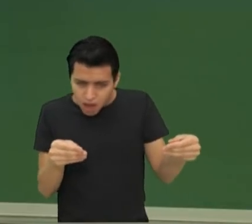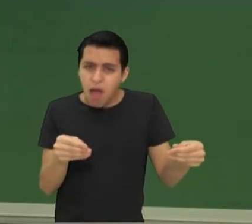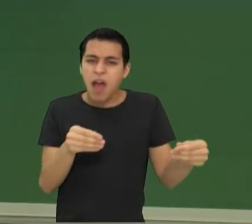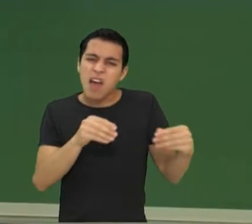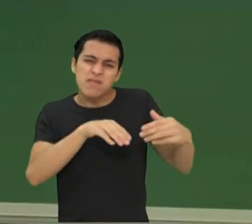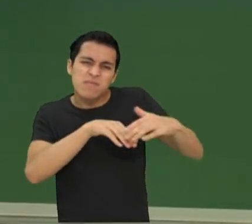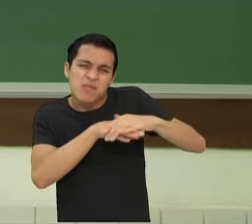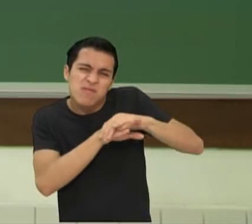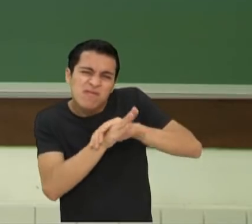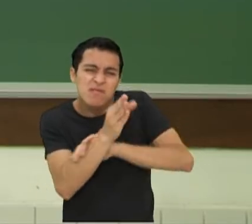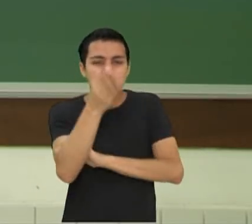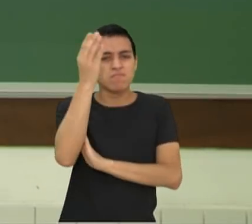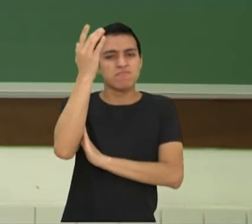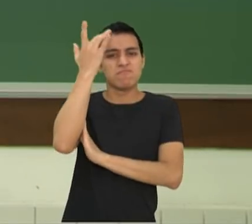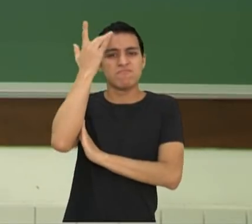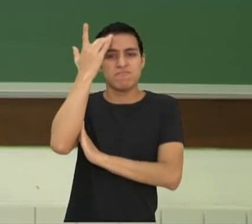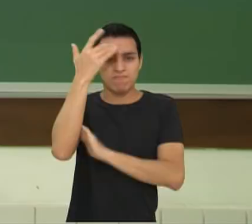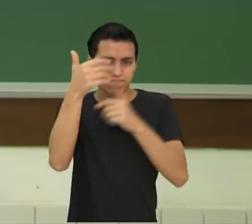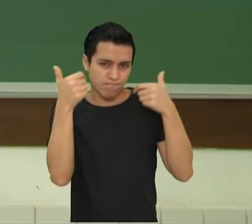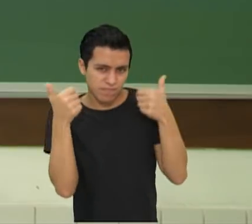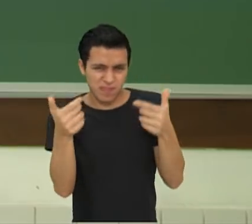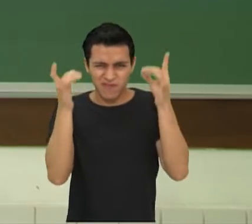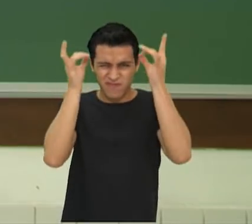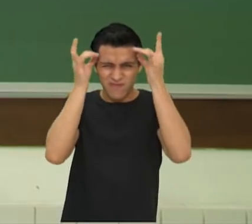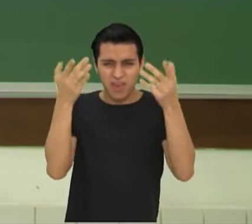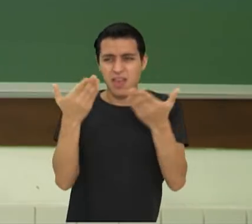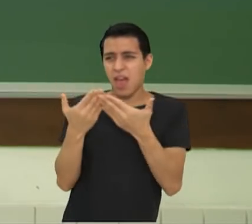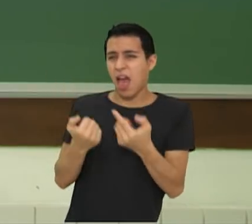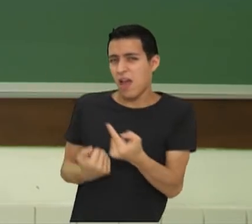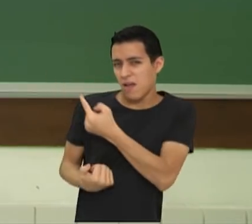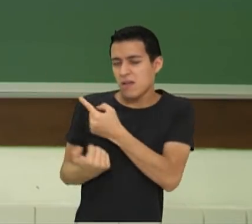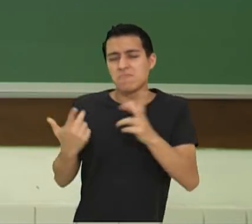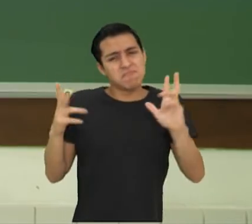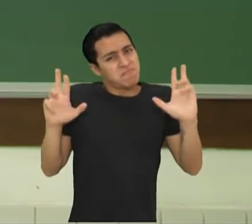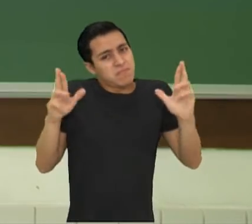automaticamente. Ficou fácil? Ficou bem clara essa aula para vocês?